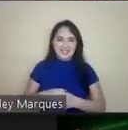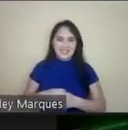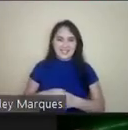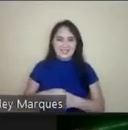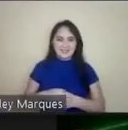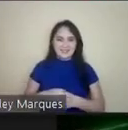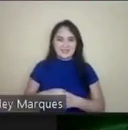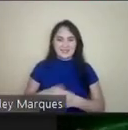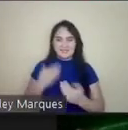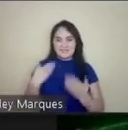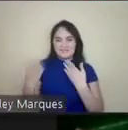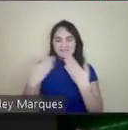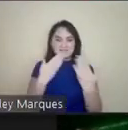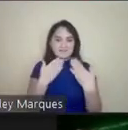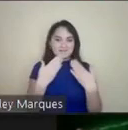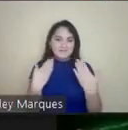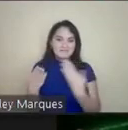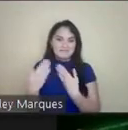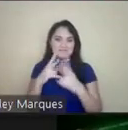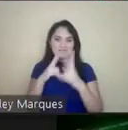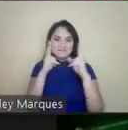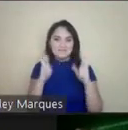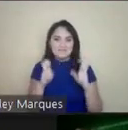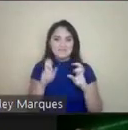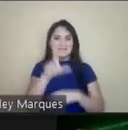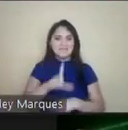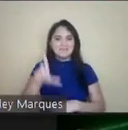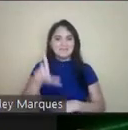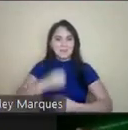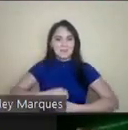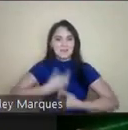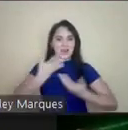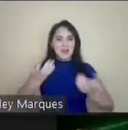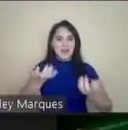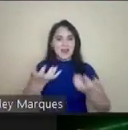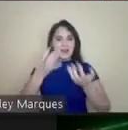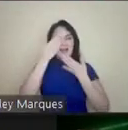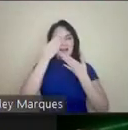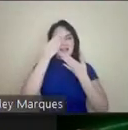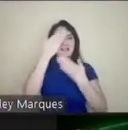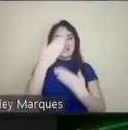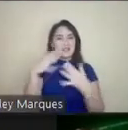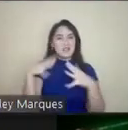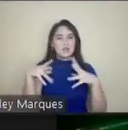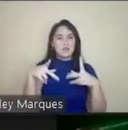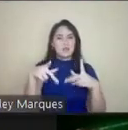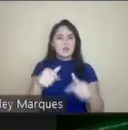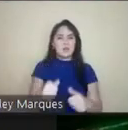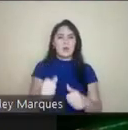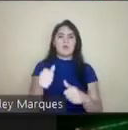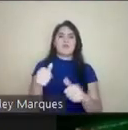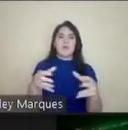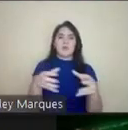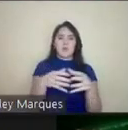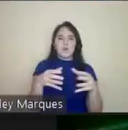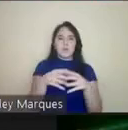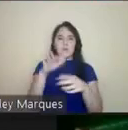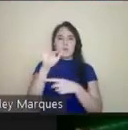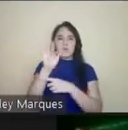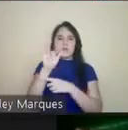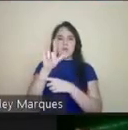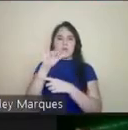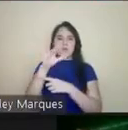do nosso papo aqui sobre literatura, sobre poesia. Agradecer a toda a equipe da Flicam que nos